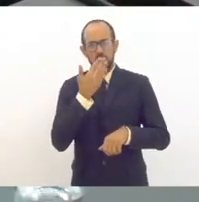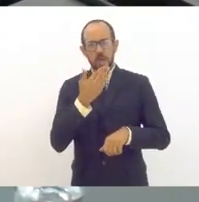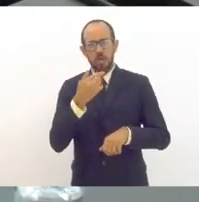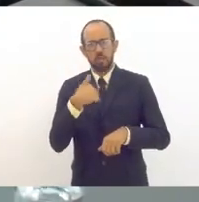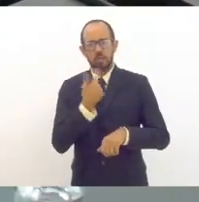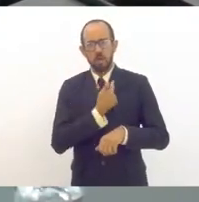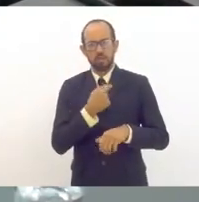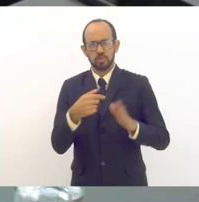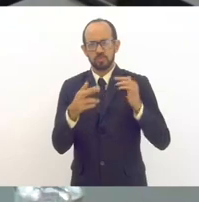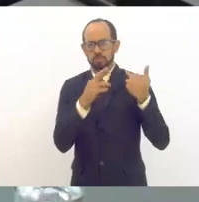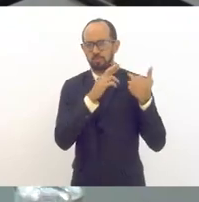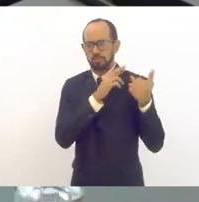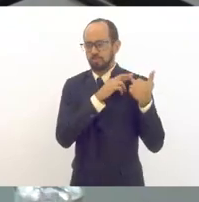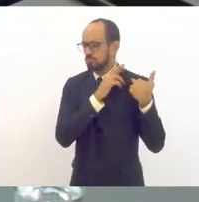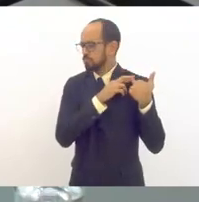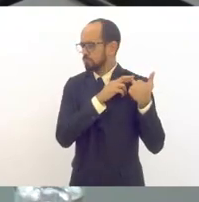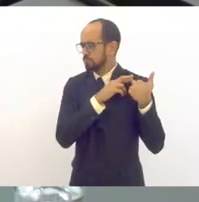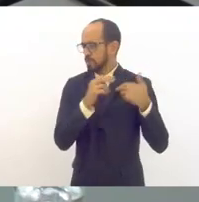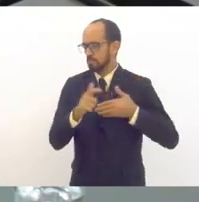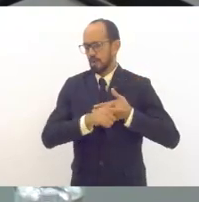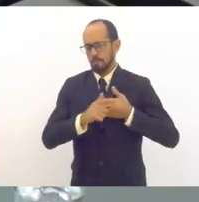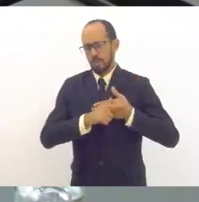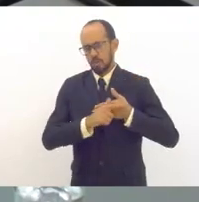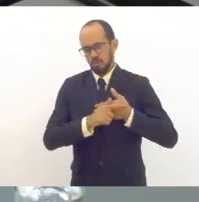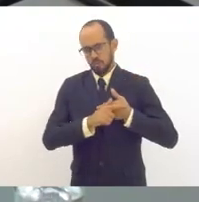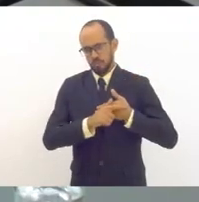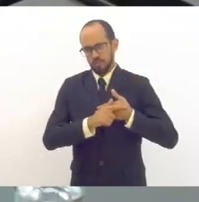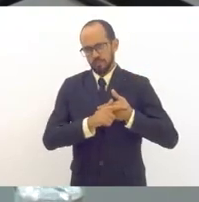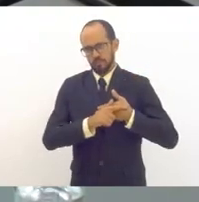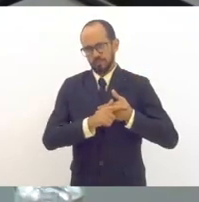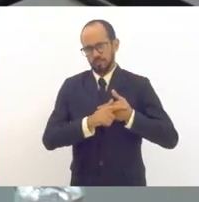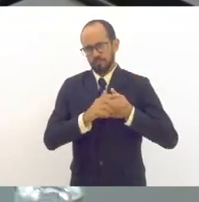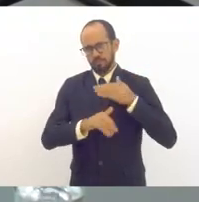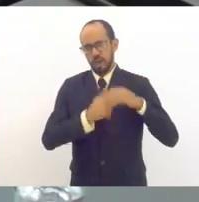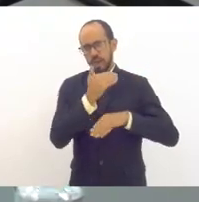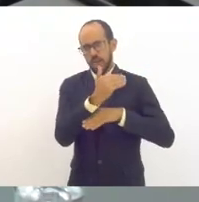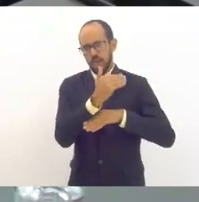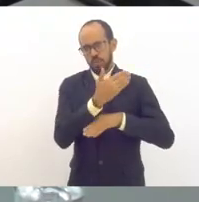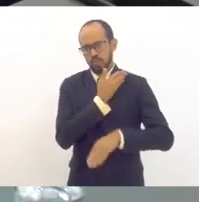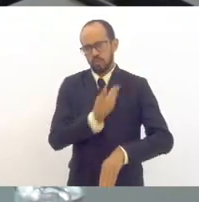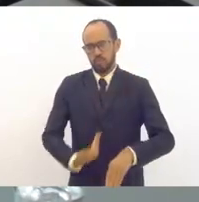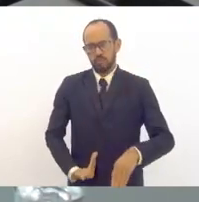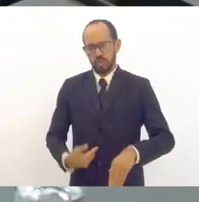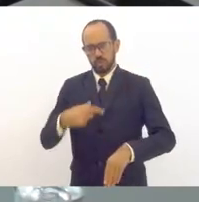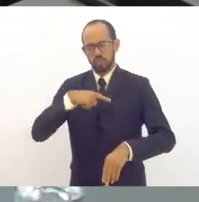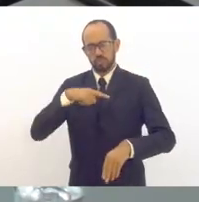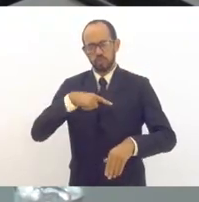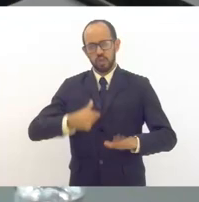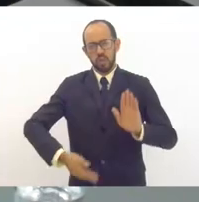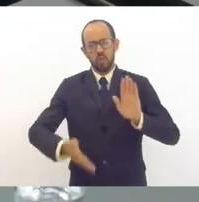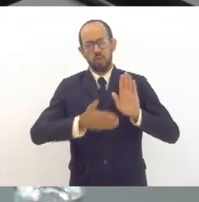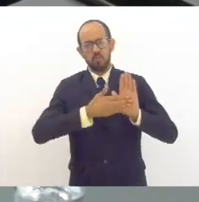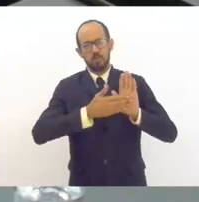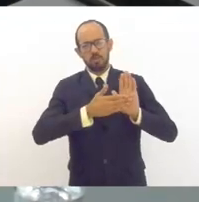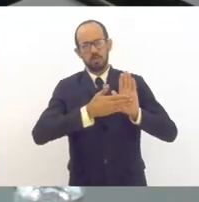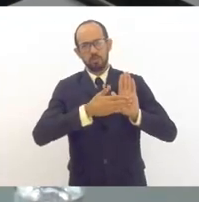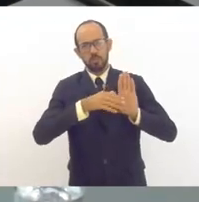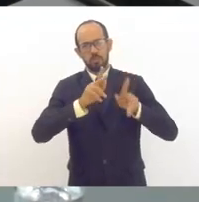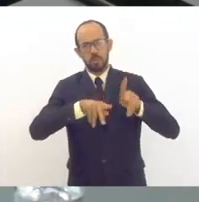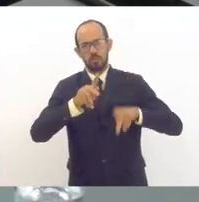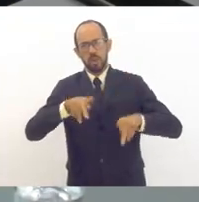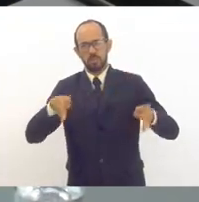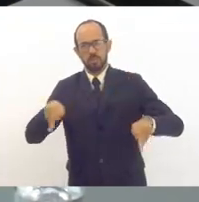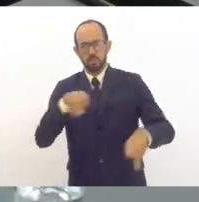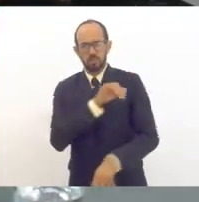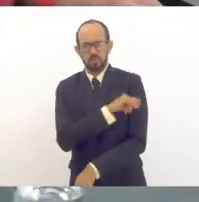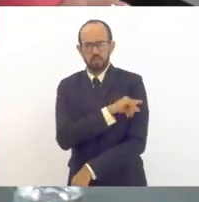para além de quem está no governo nós temos um compromisso com a população do Rio de Janeiro só queria colocar